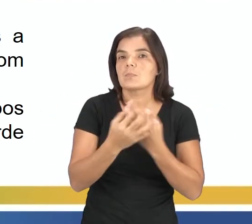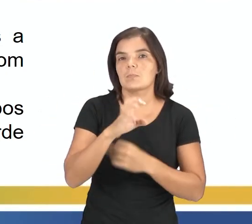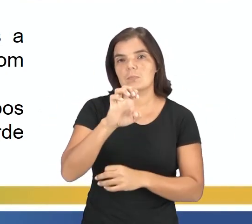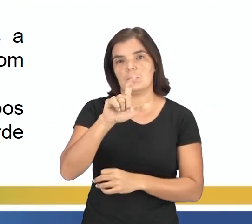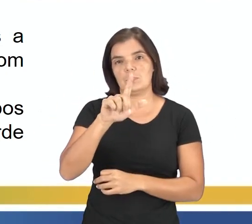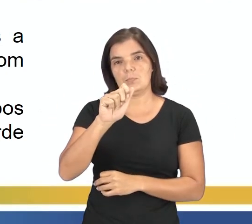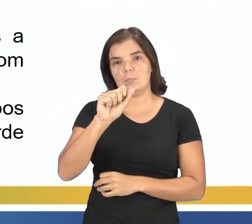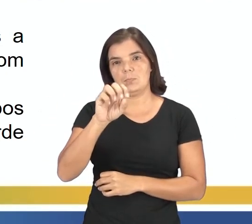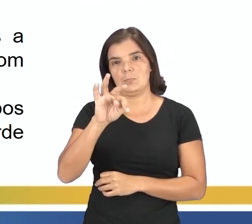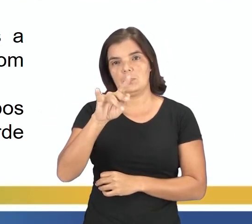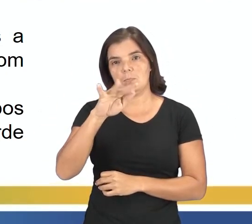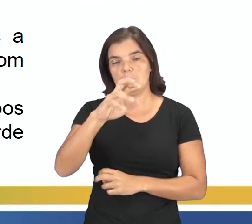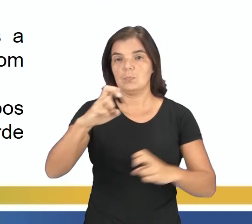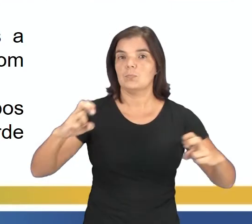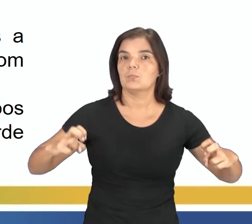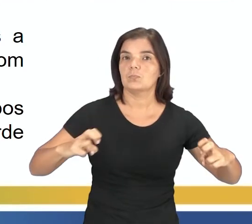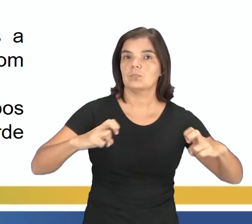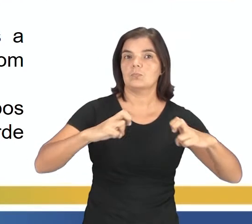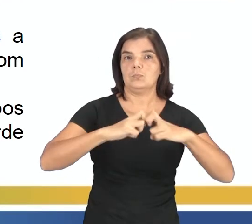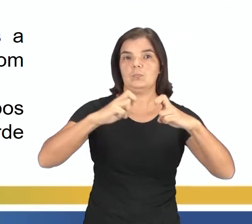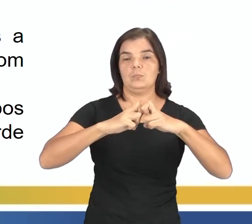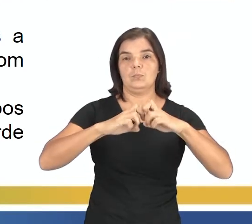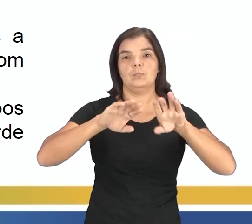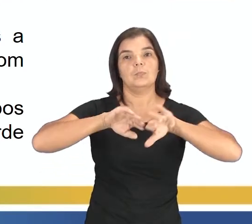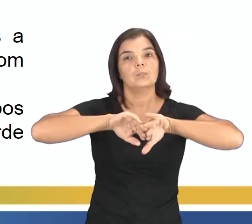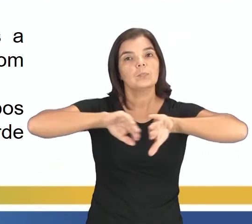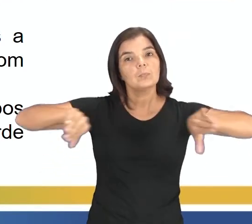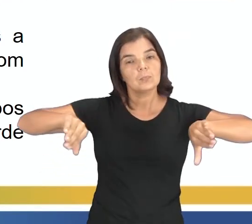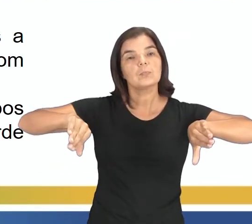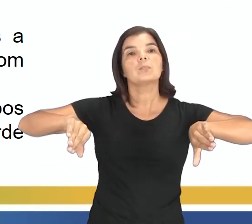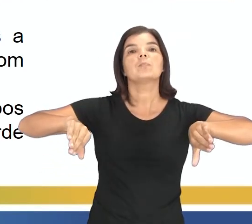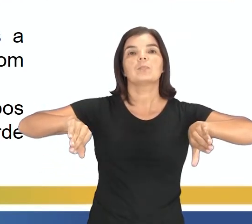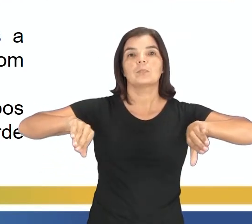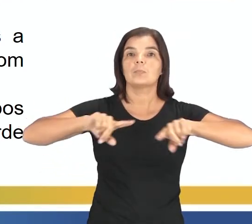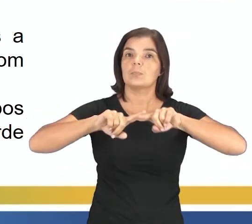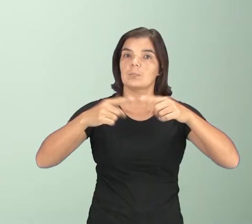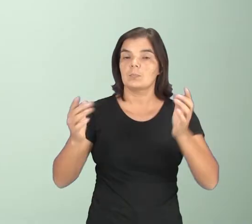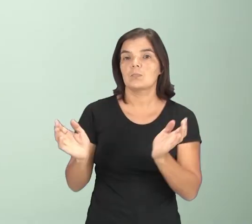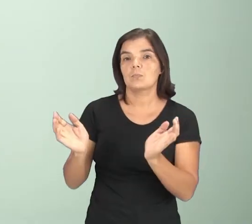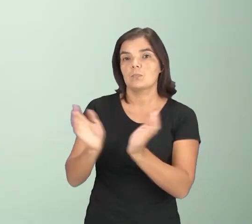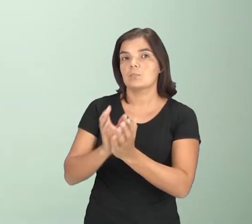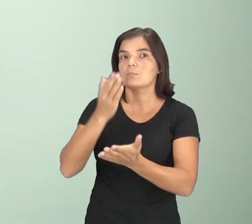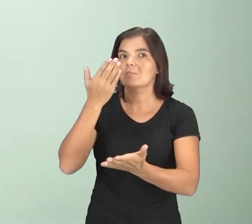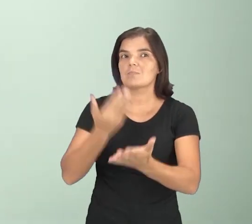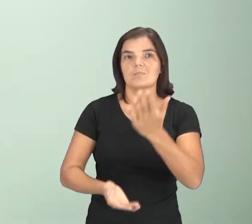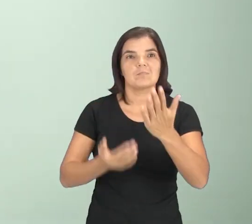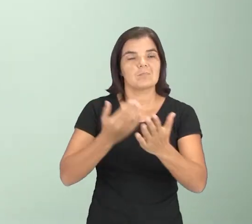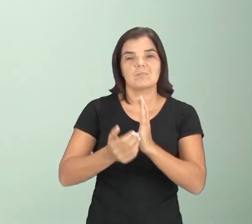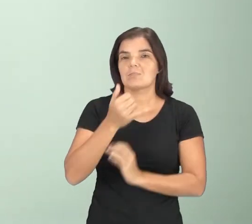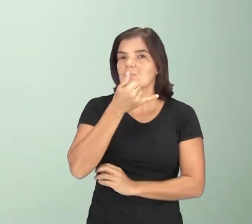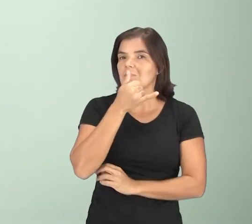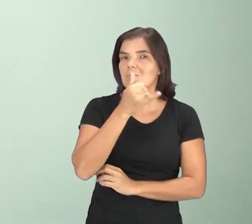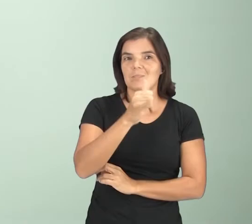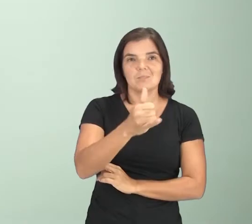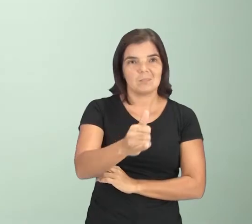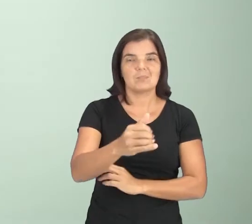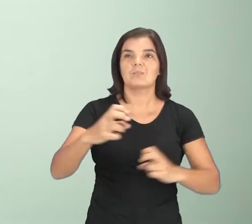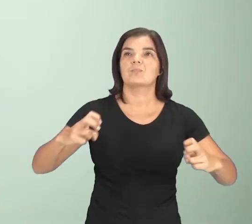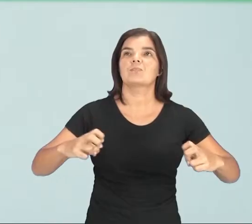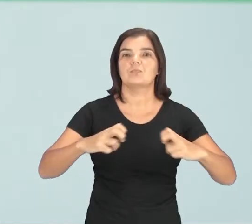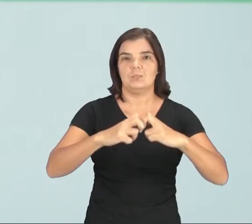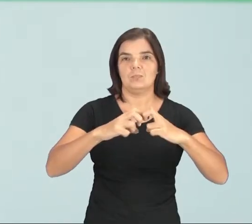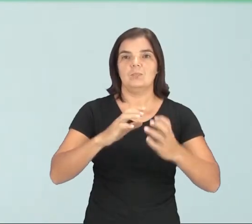elástica, onde os corpos seguem separados após o choque, mas o conjunto não perde energia cinética durante a